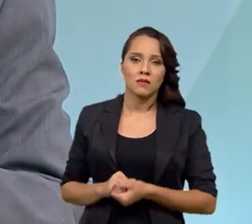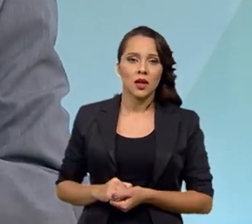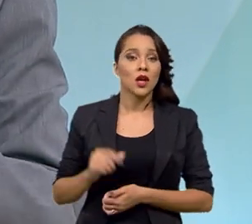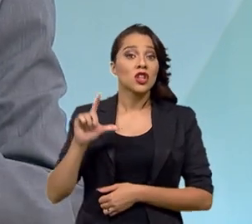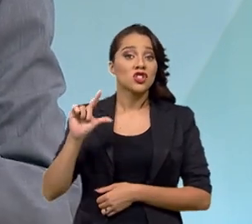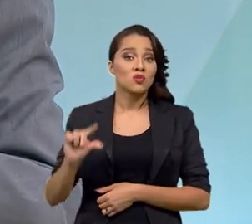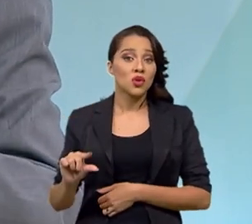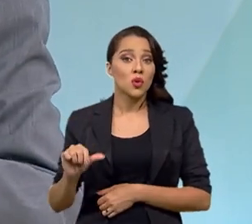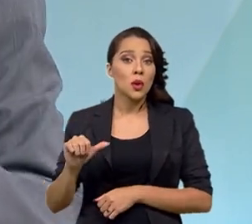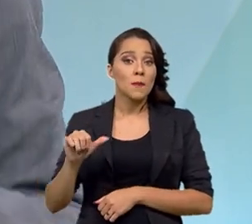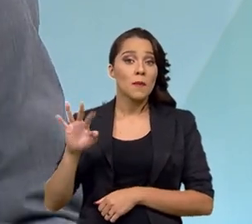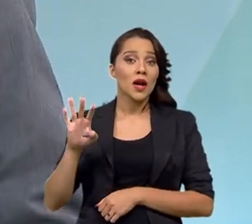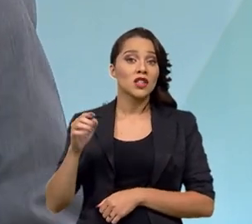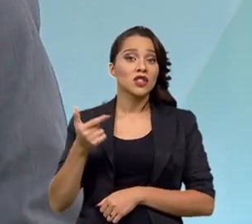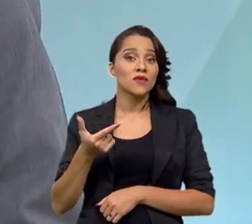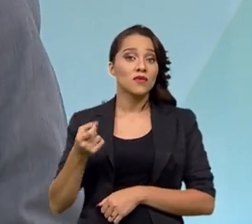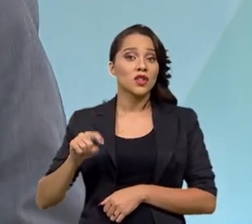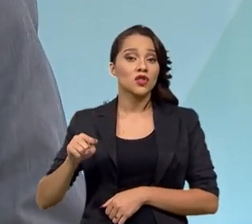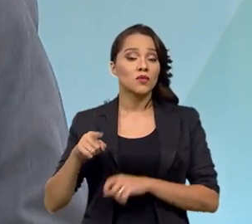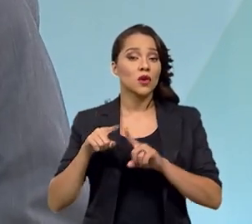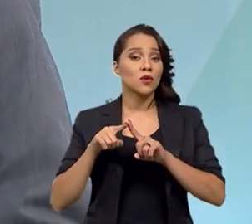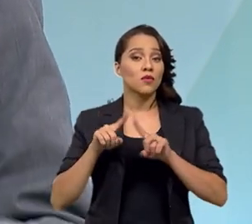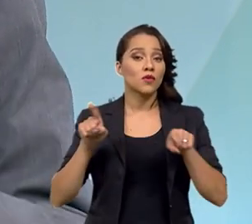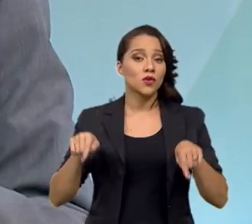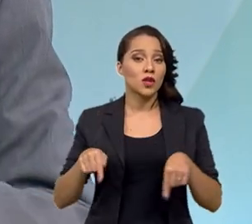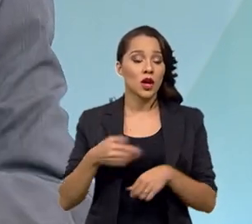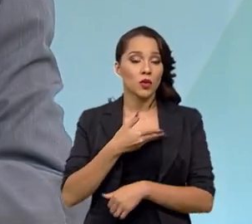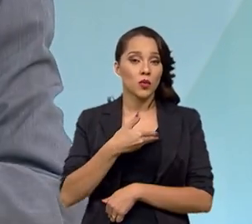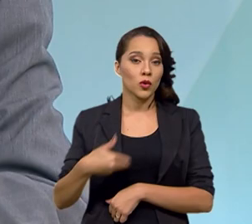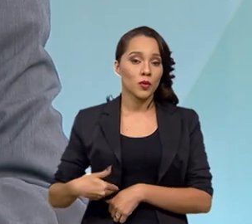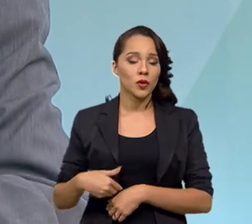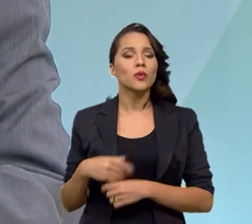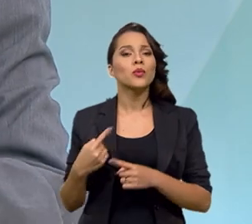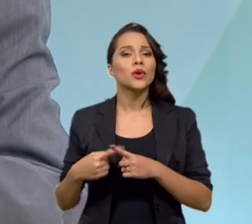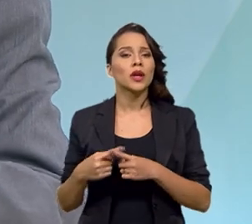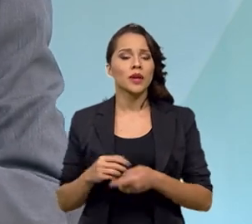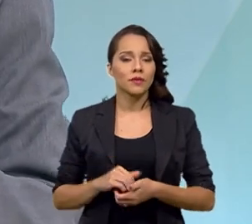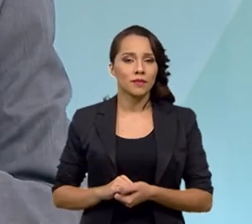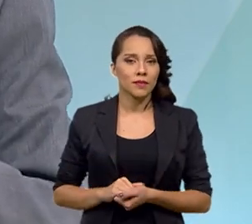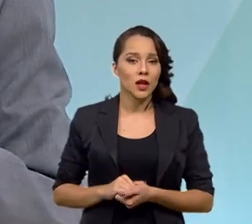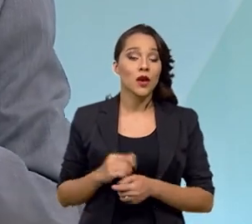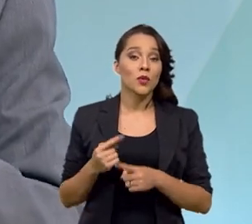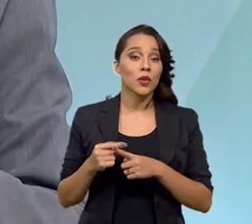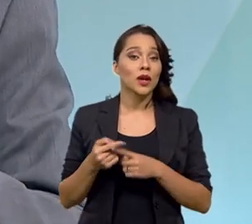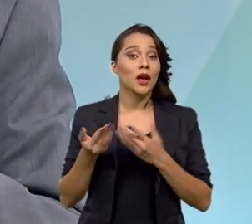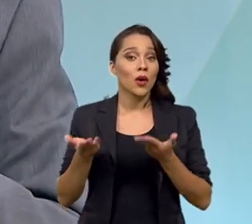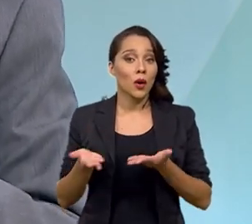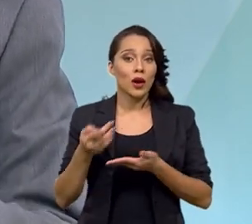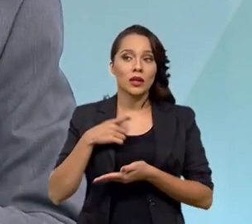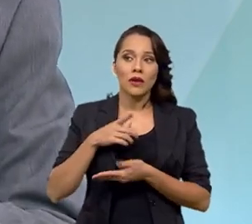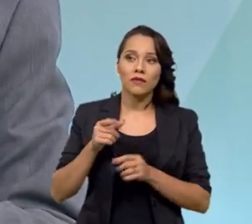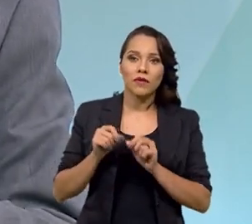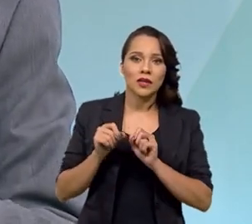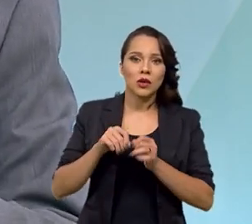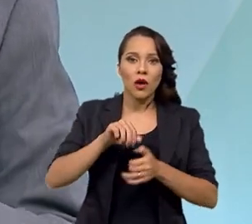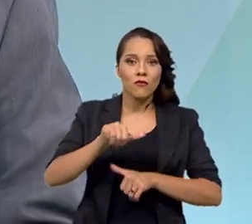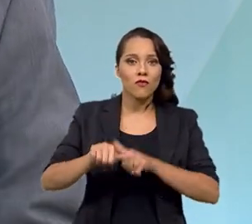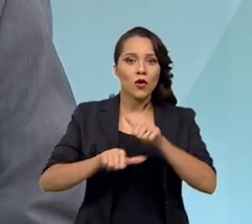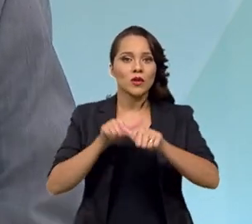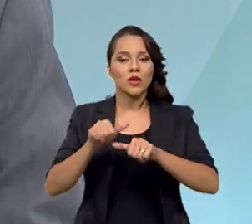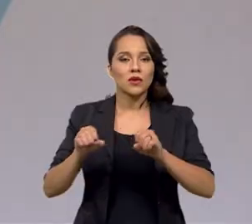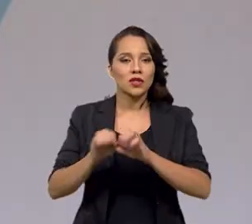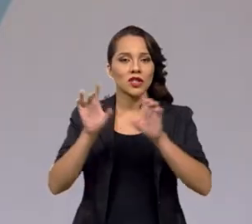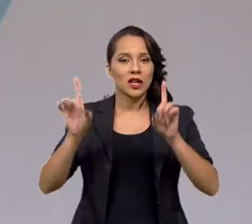diminuiu em mais de 20 mil Funcionários Públicos por quê Porque nós estamos fazendo uma verdadeira revolução